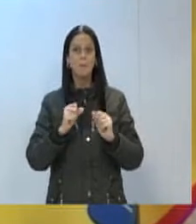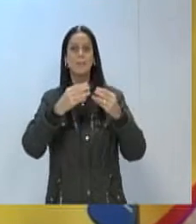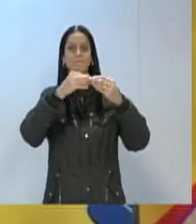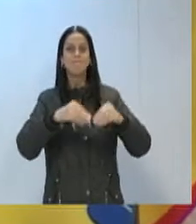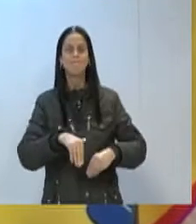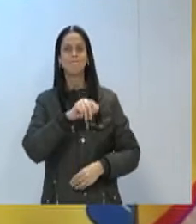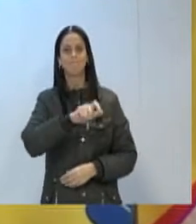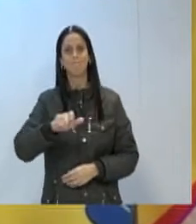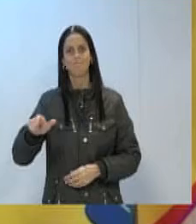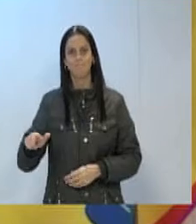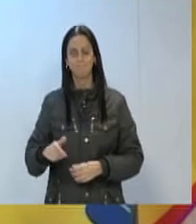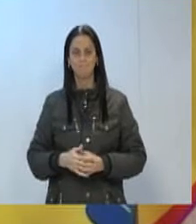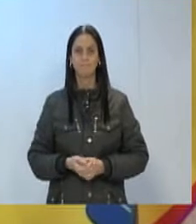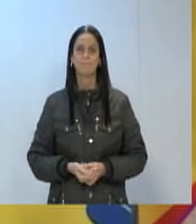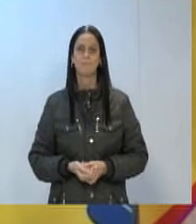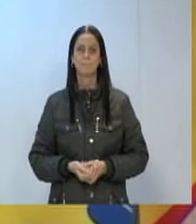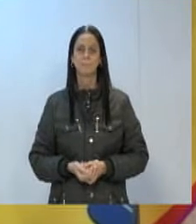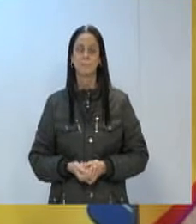possível